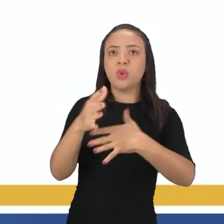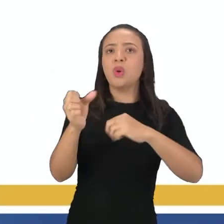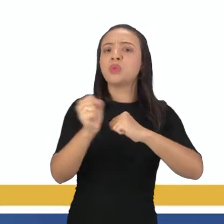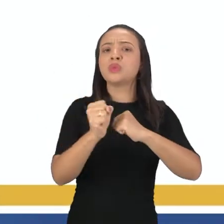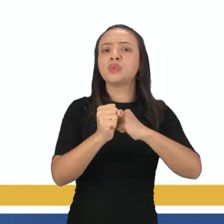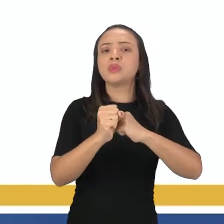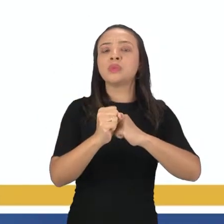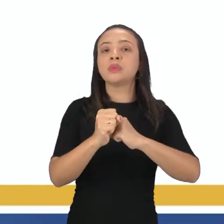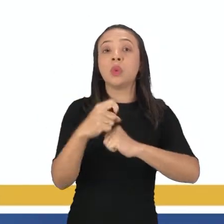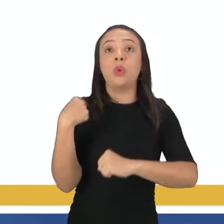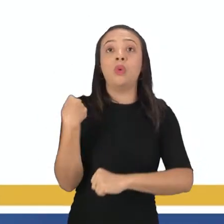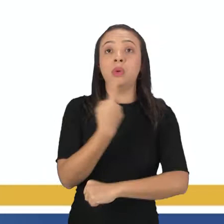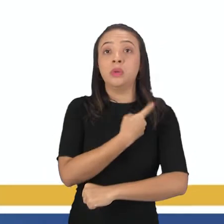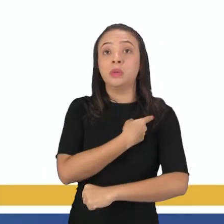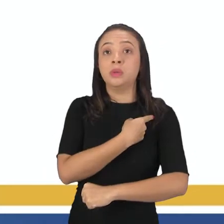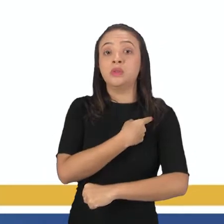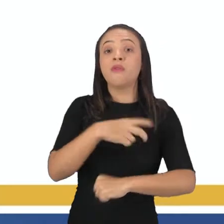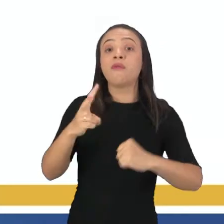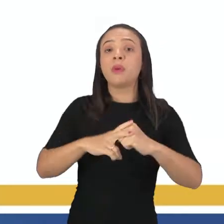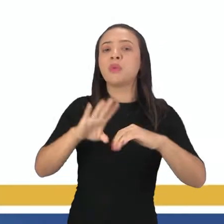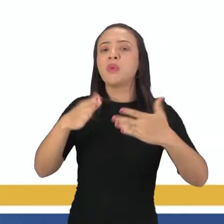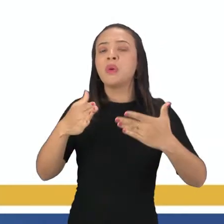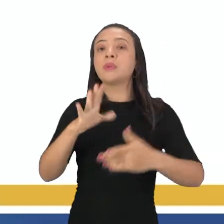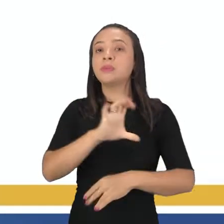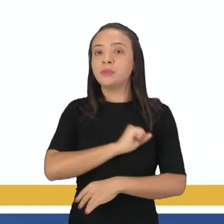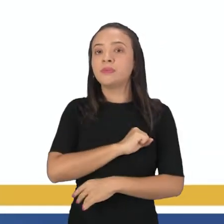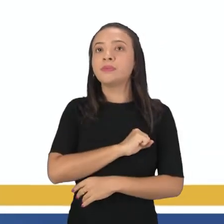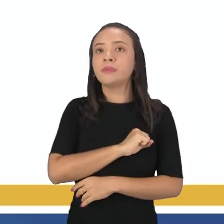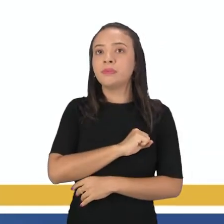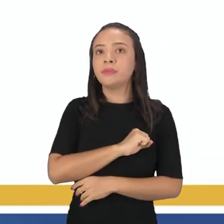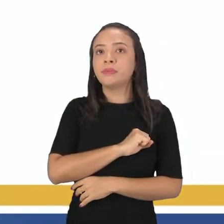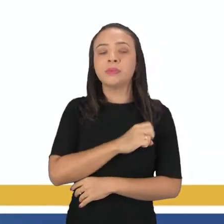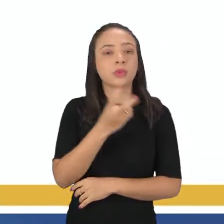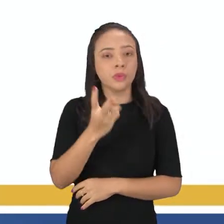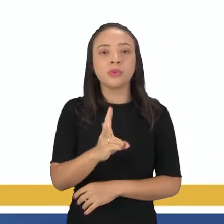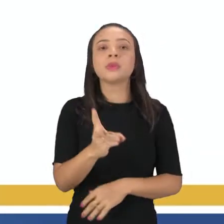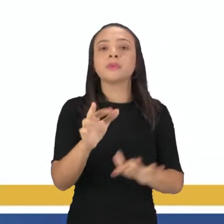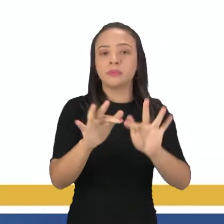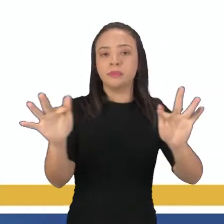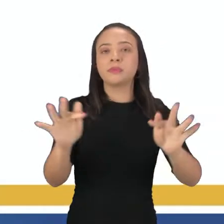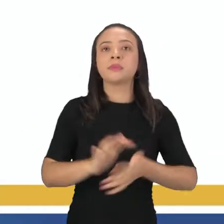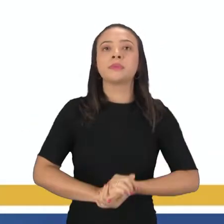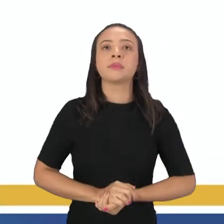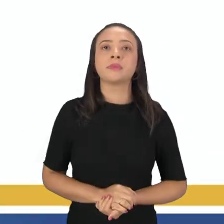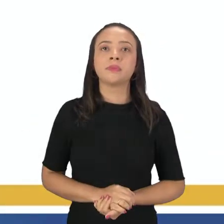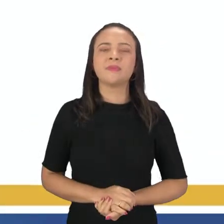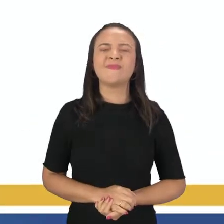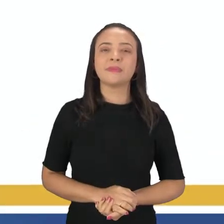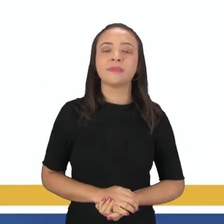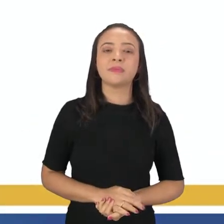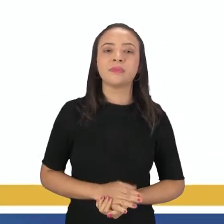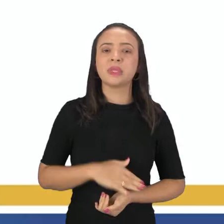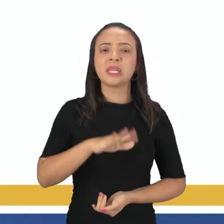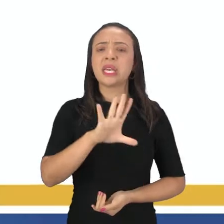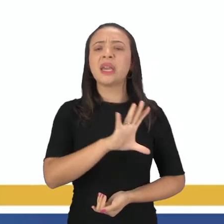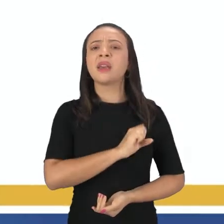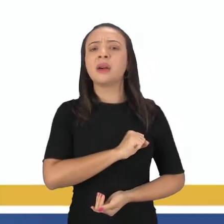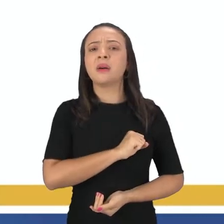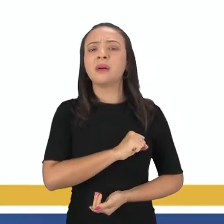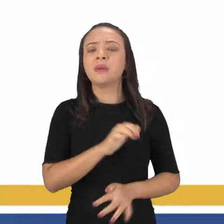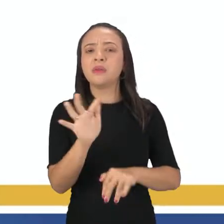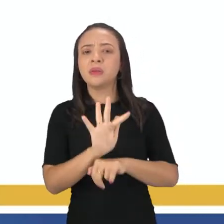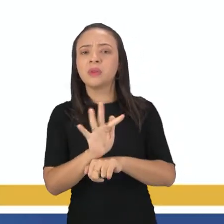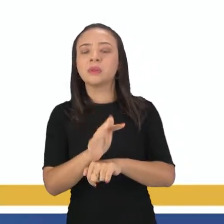sujeito? Nós. Qual é o verbo? Amamos. E mais o complemento. Quem ama muito o filme?